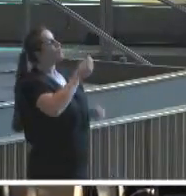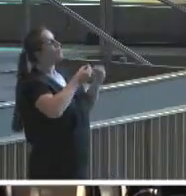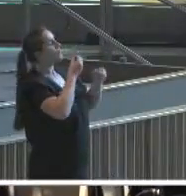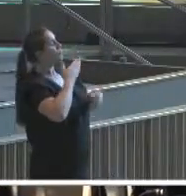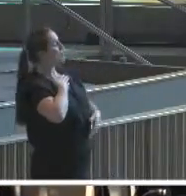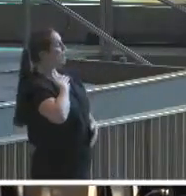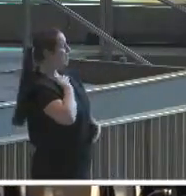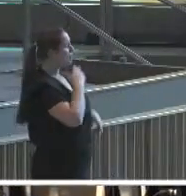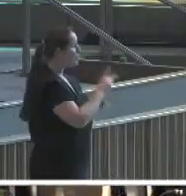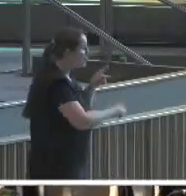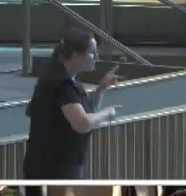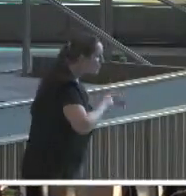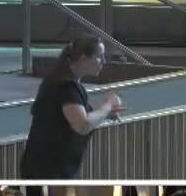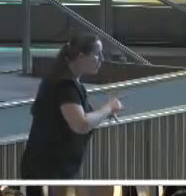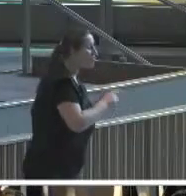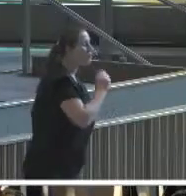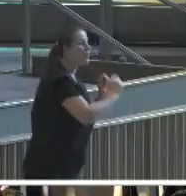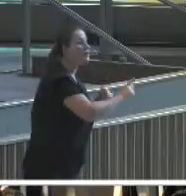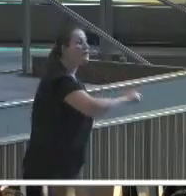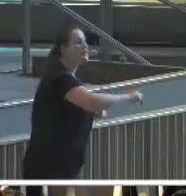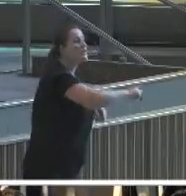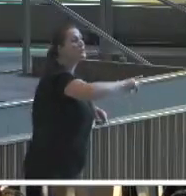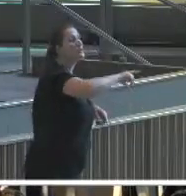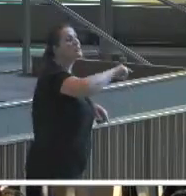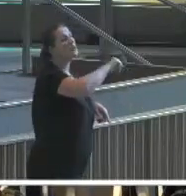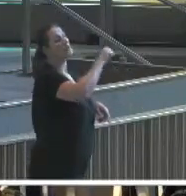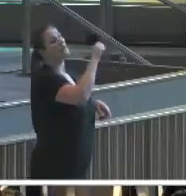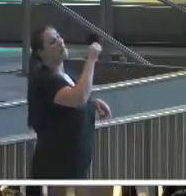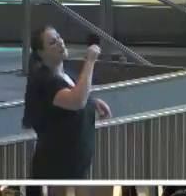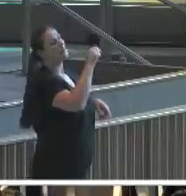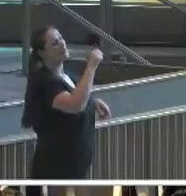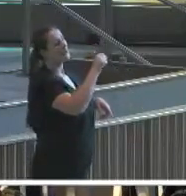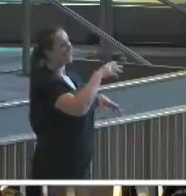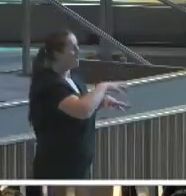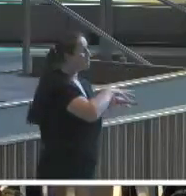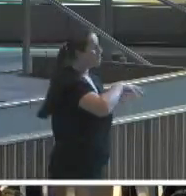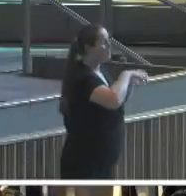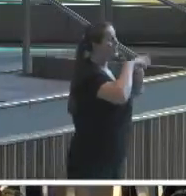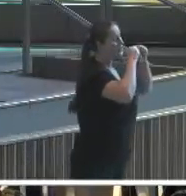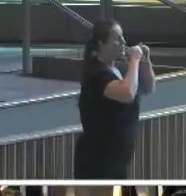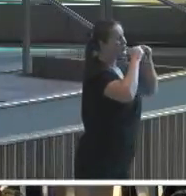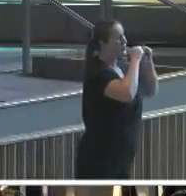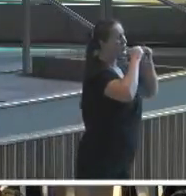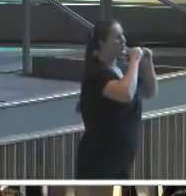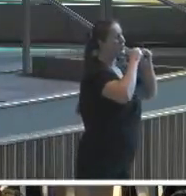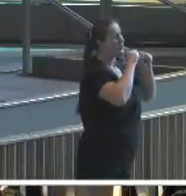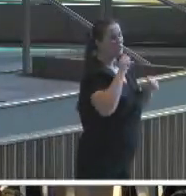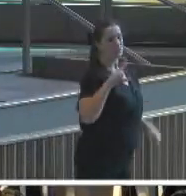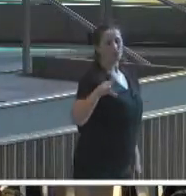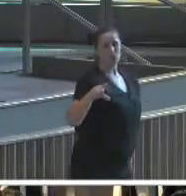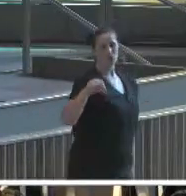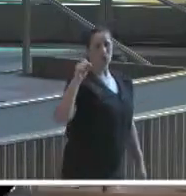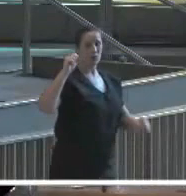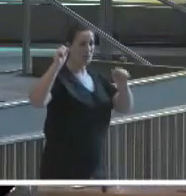é capaz de escolher o amaldiçoado, ao invés de escolher o abençoado.